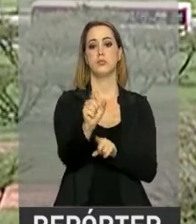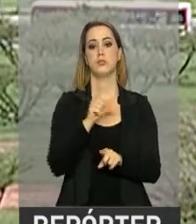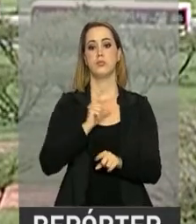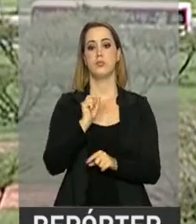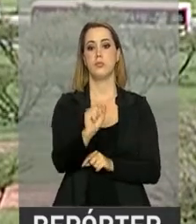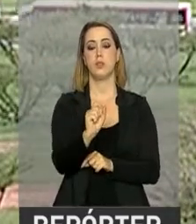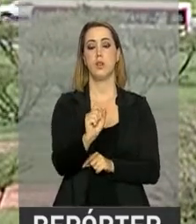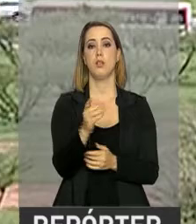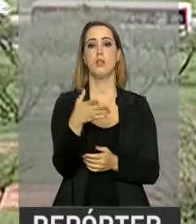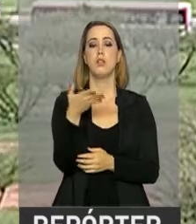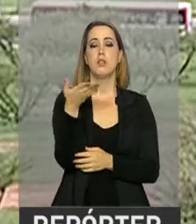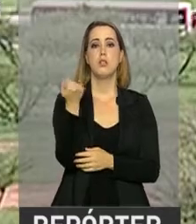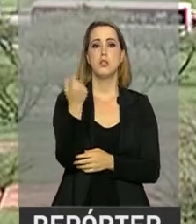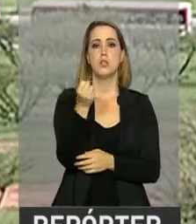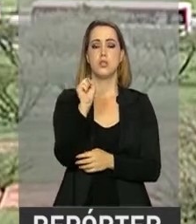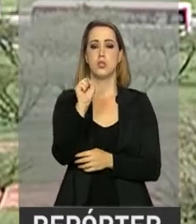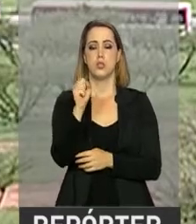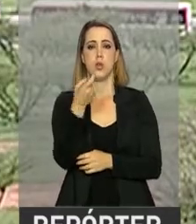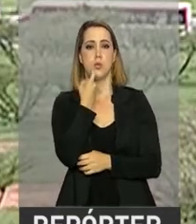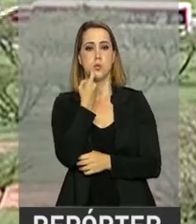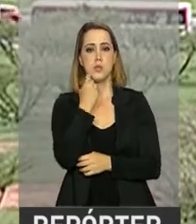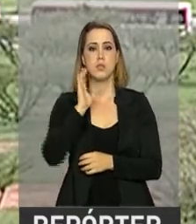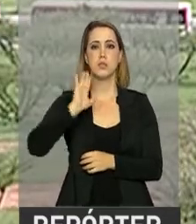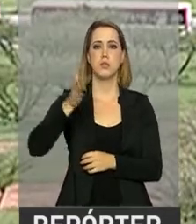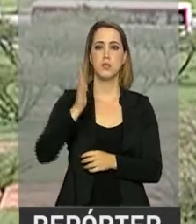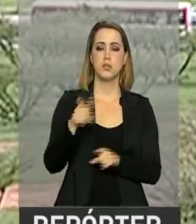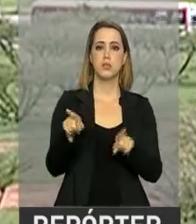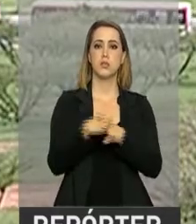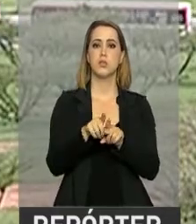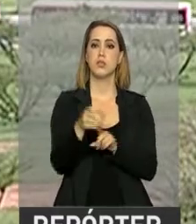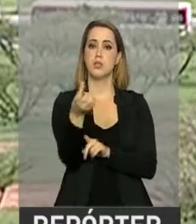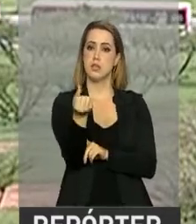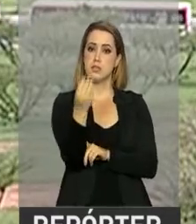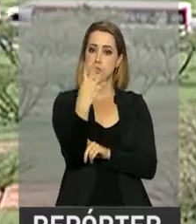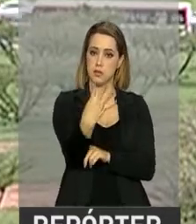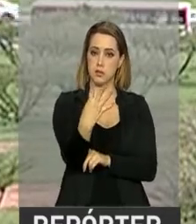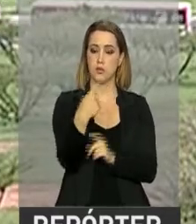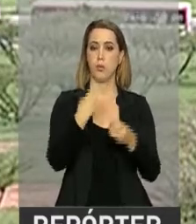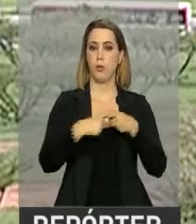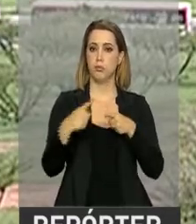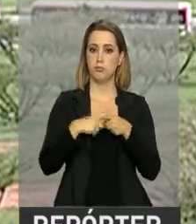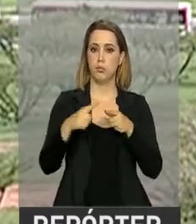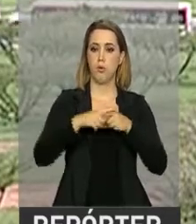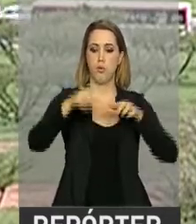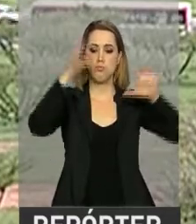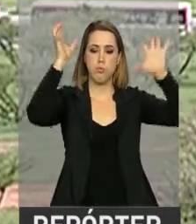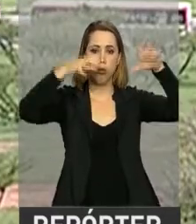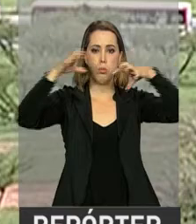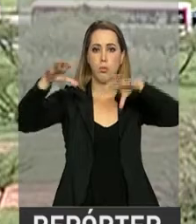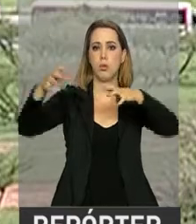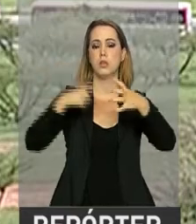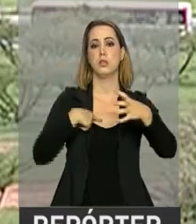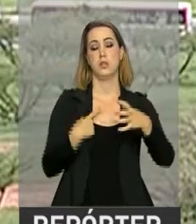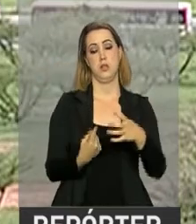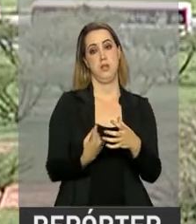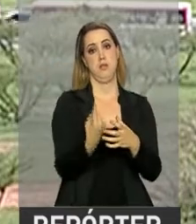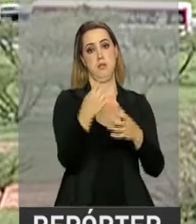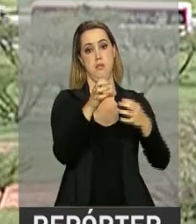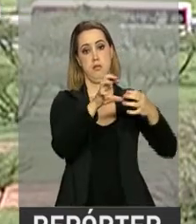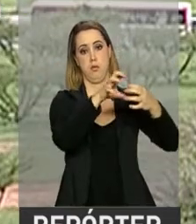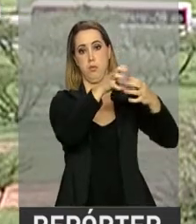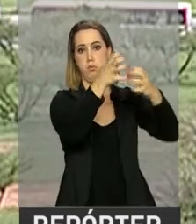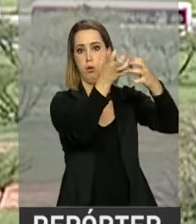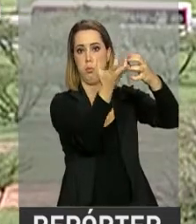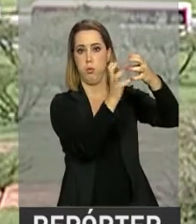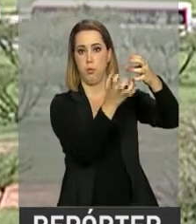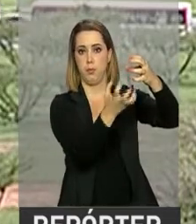município, desde a última sexta-feira até ontem já foram registradas 74 ocorrências, sendo que a mais grave foi o deslocamento de um pedaço